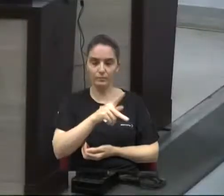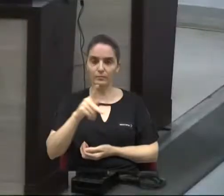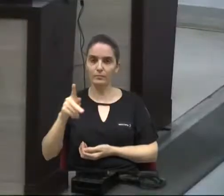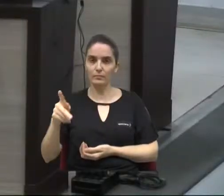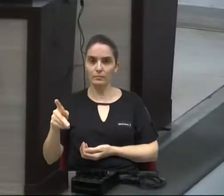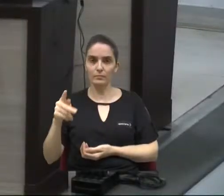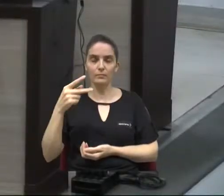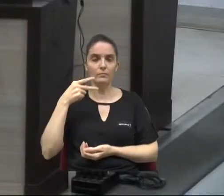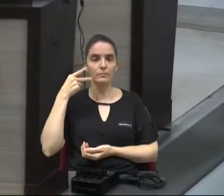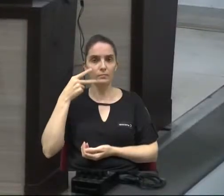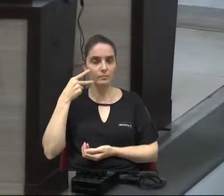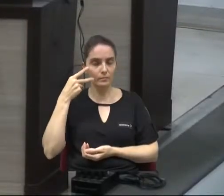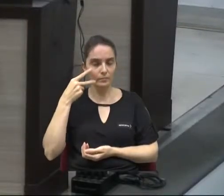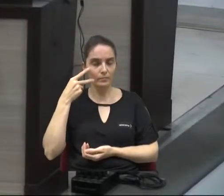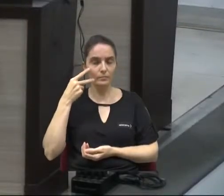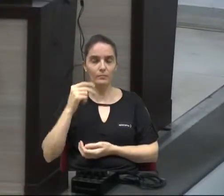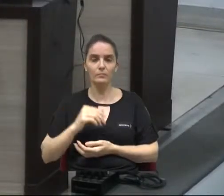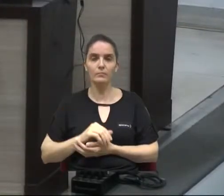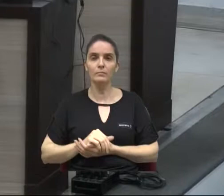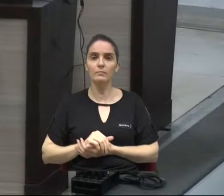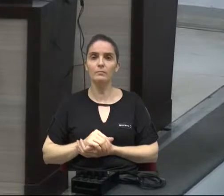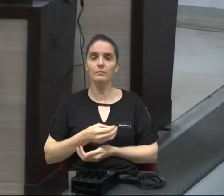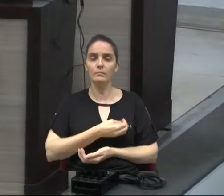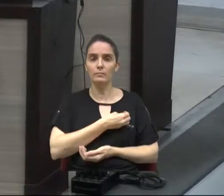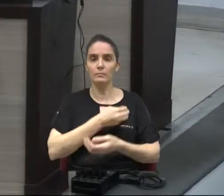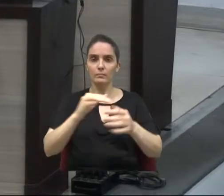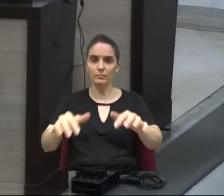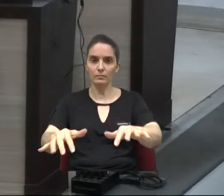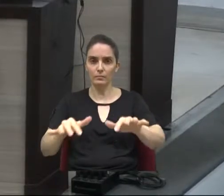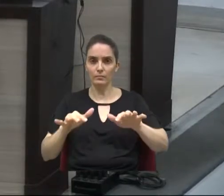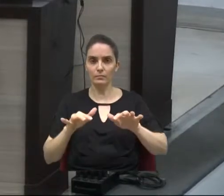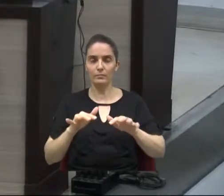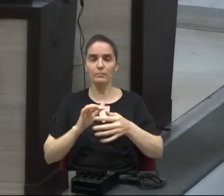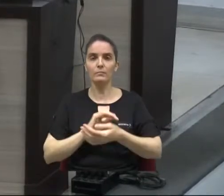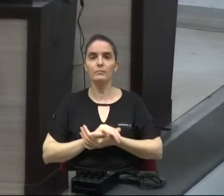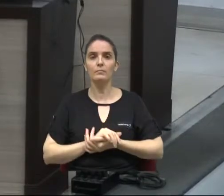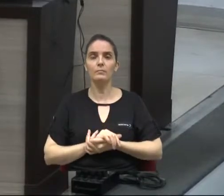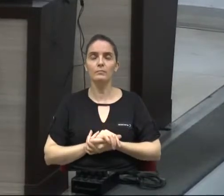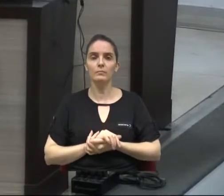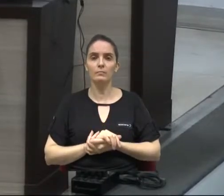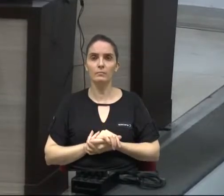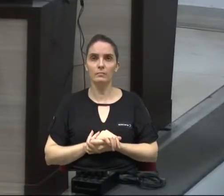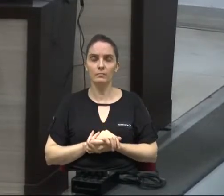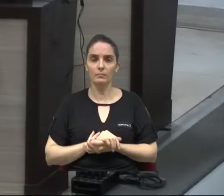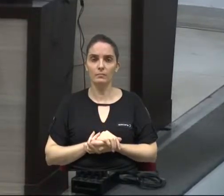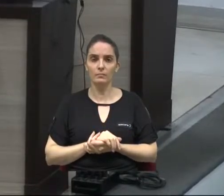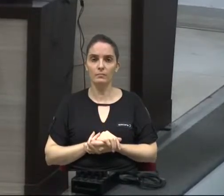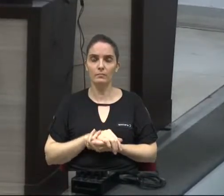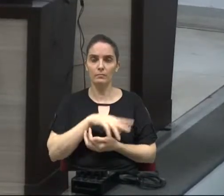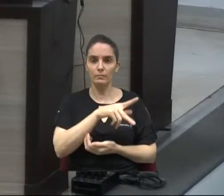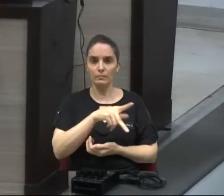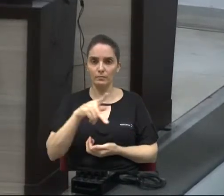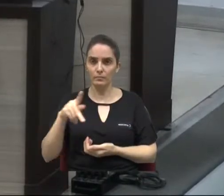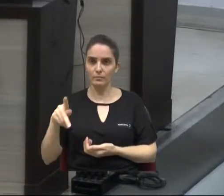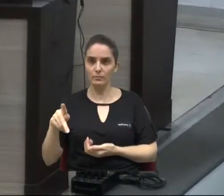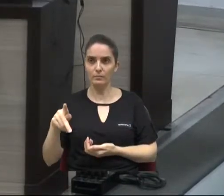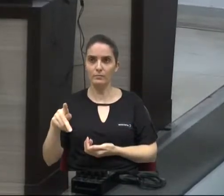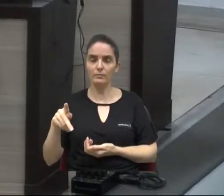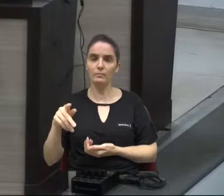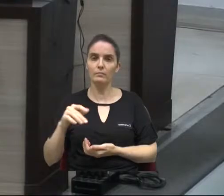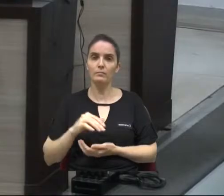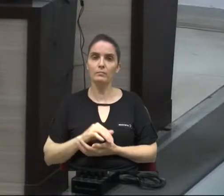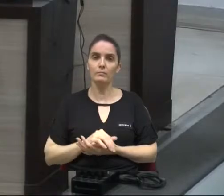presidente, senhores vereadores presentes no plenário desta Casa de Leis. Presidente, eu quero